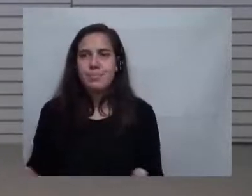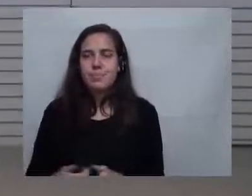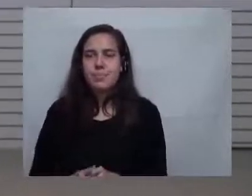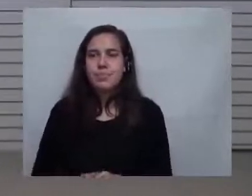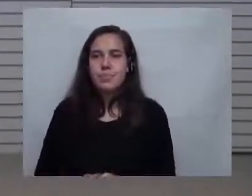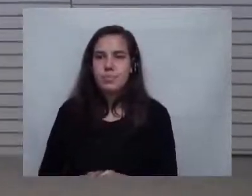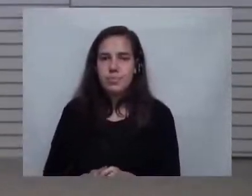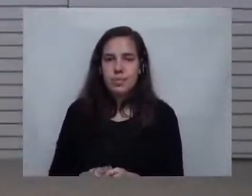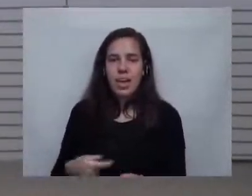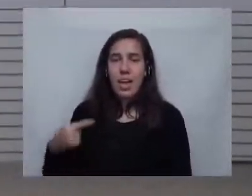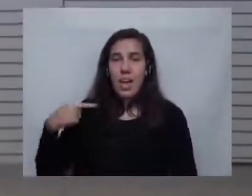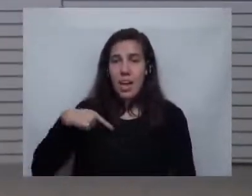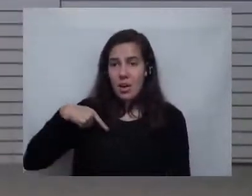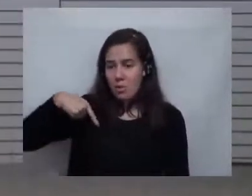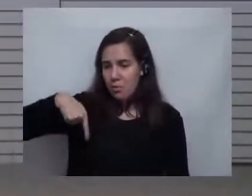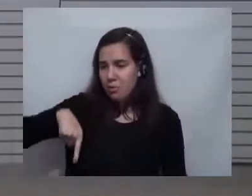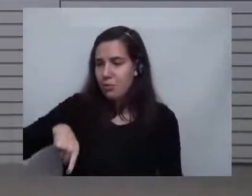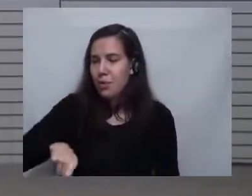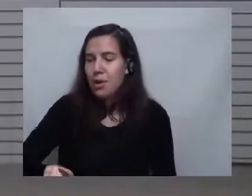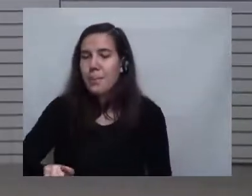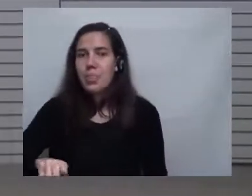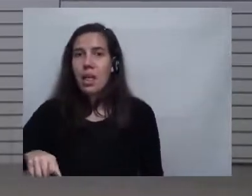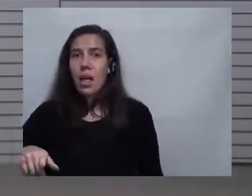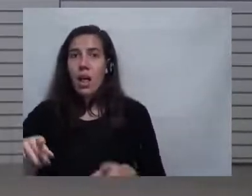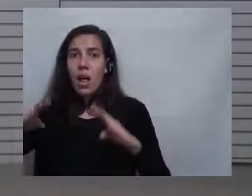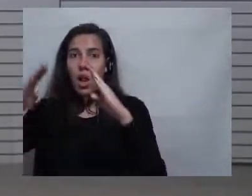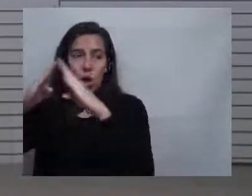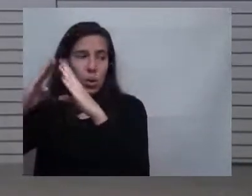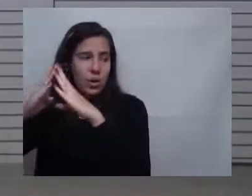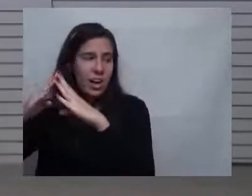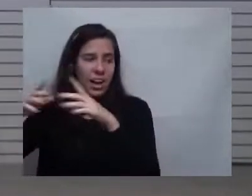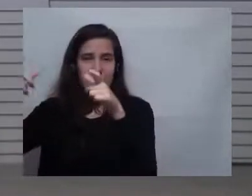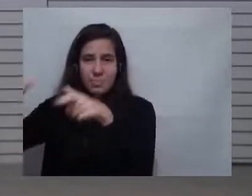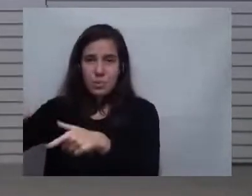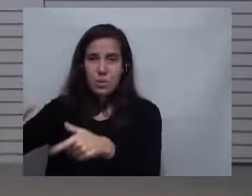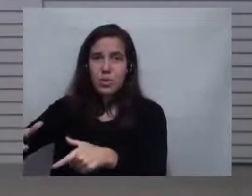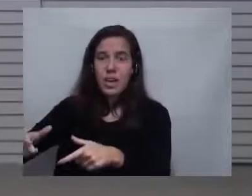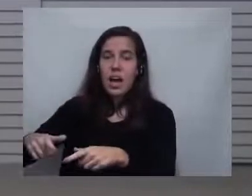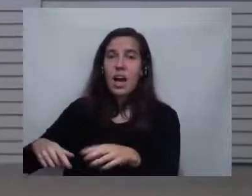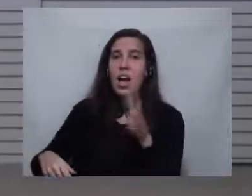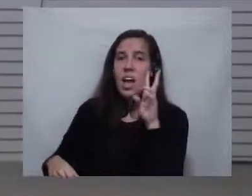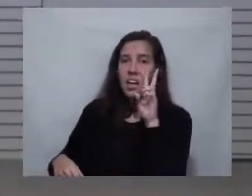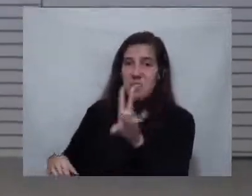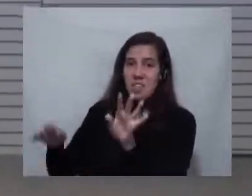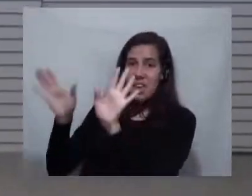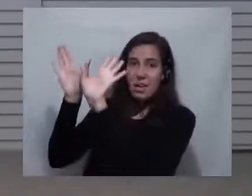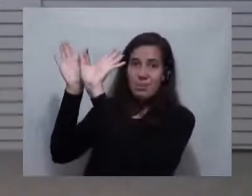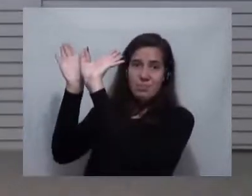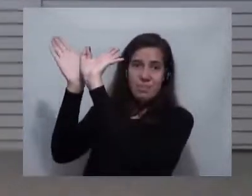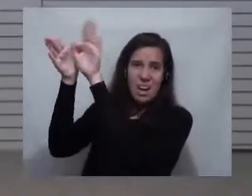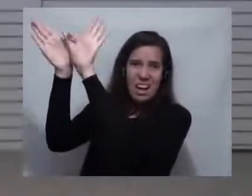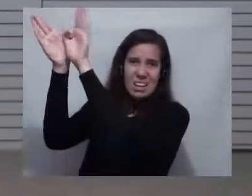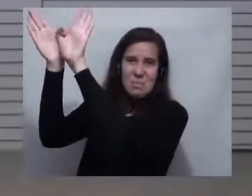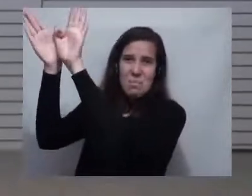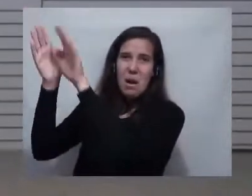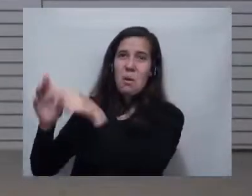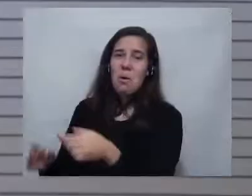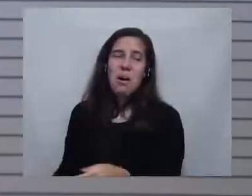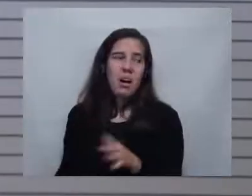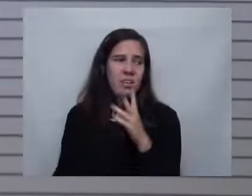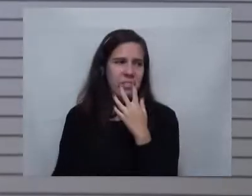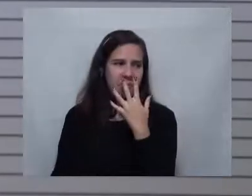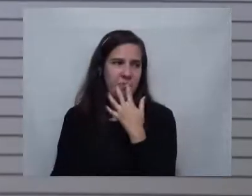o urubu tava no muro e Urubu é feio e ele tem aquela cabeça